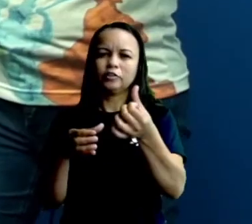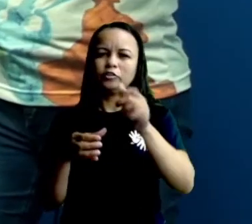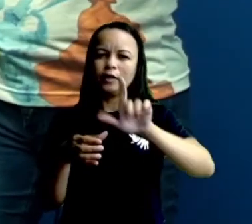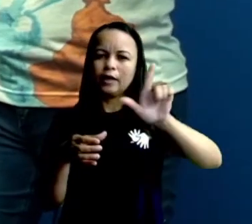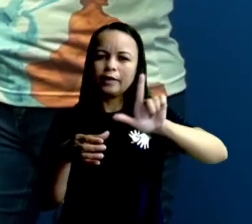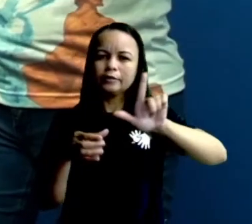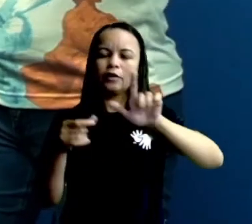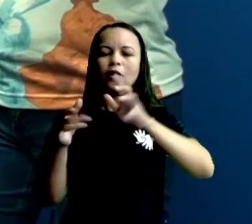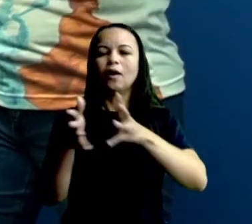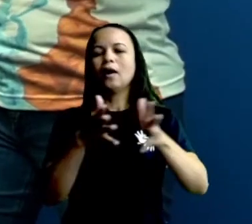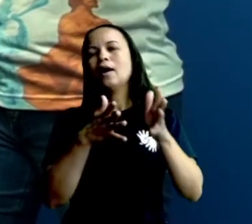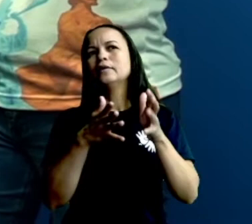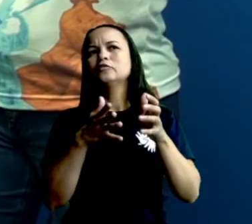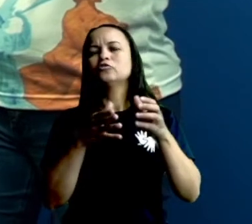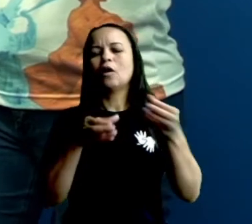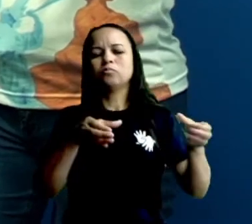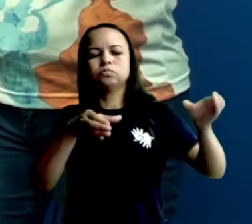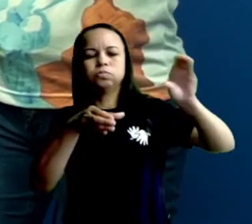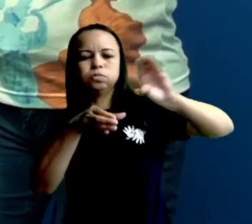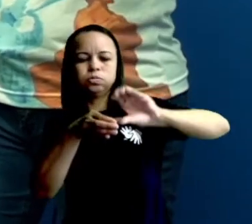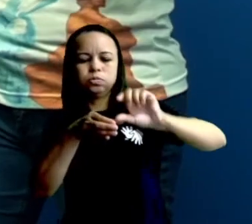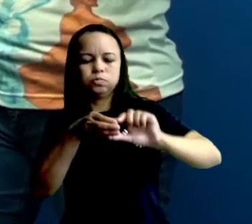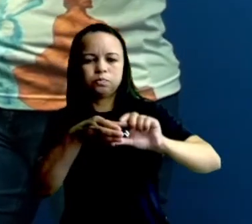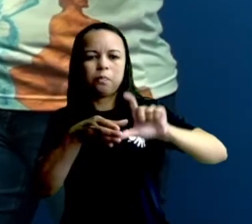né? Já enche o tanque, né?